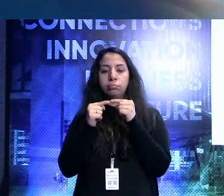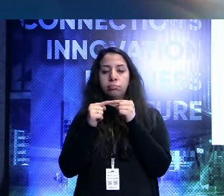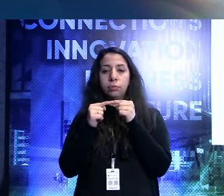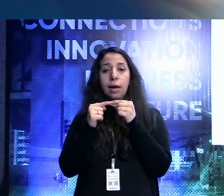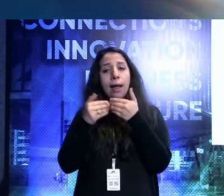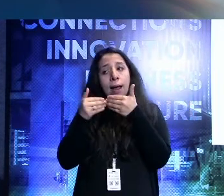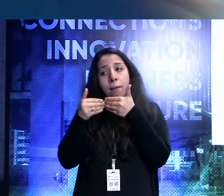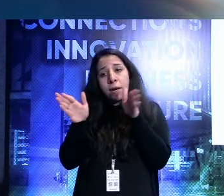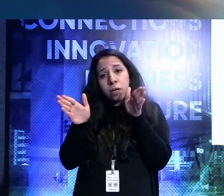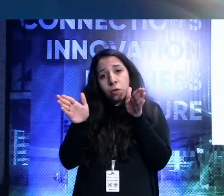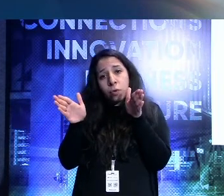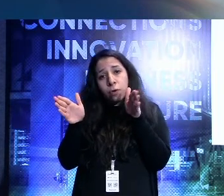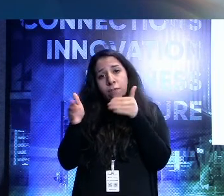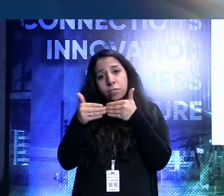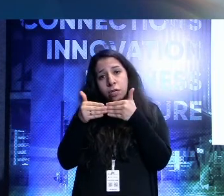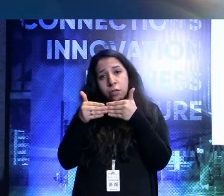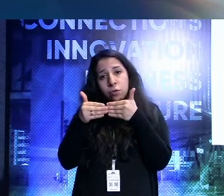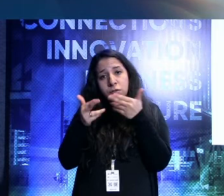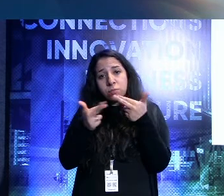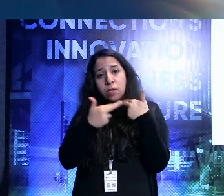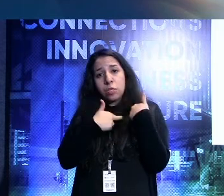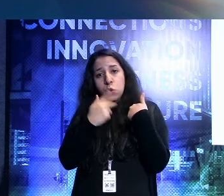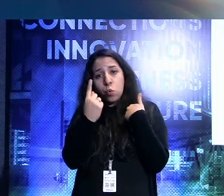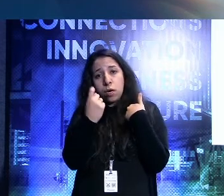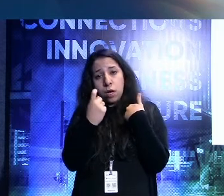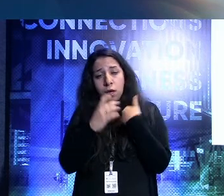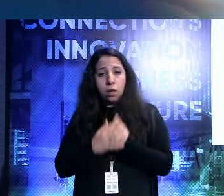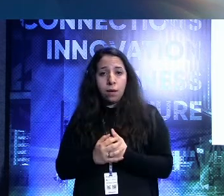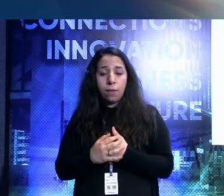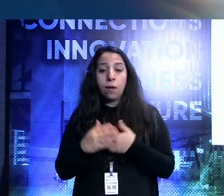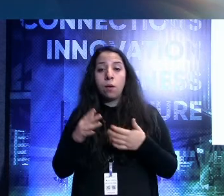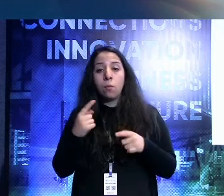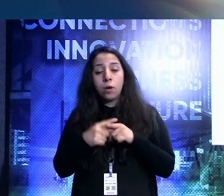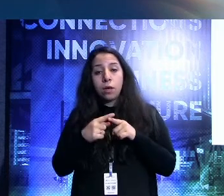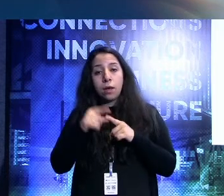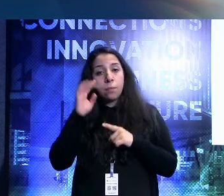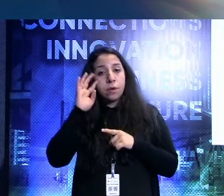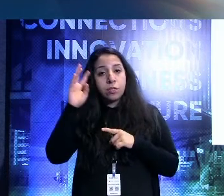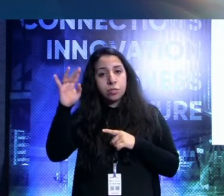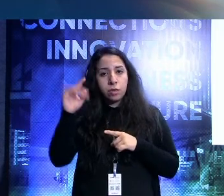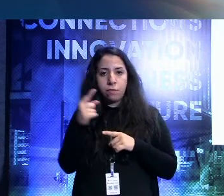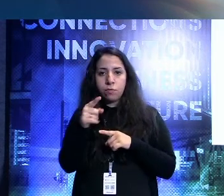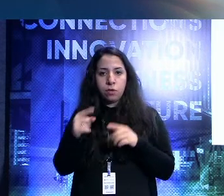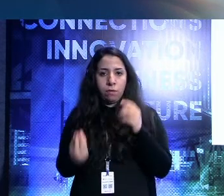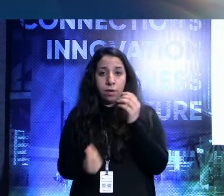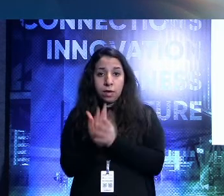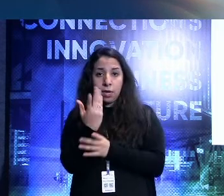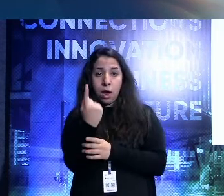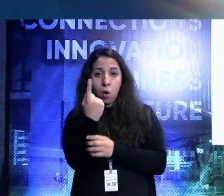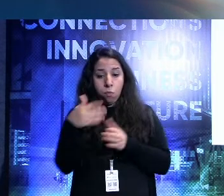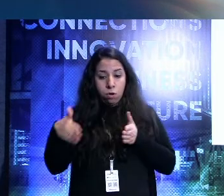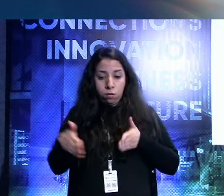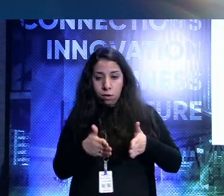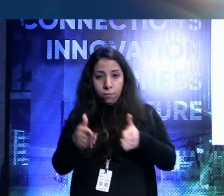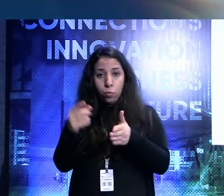fechado e responsabilidade única. Porque você imagina que cada vez que eu estou criando uma rota nova,